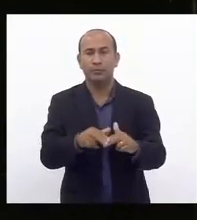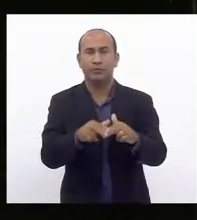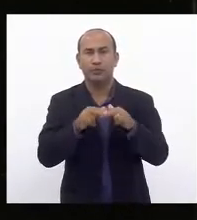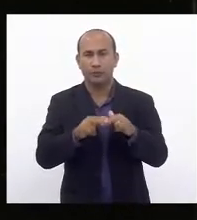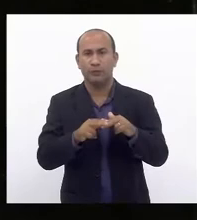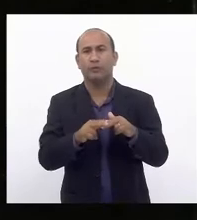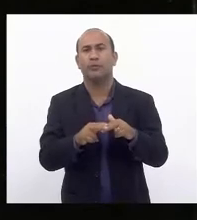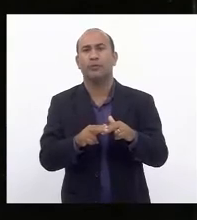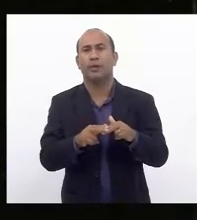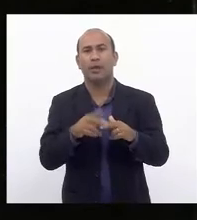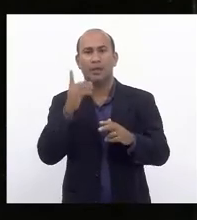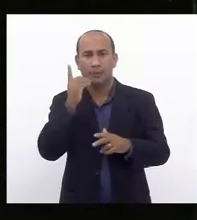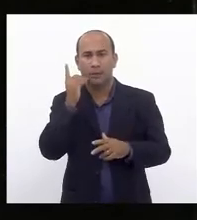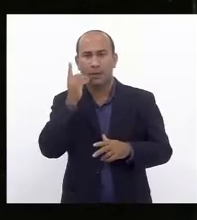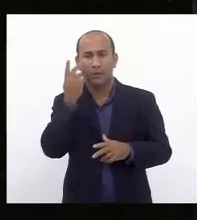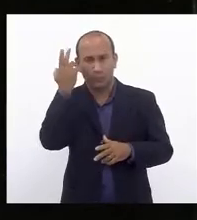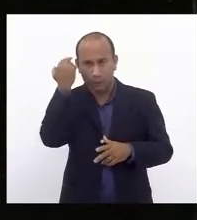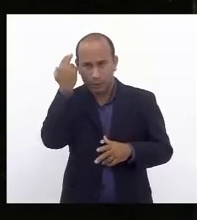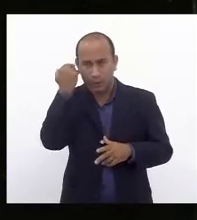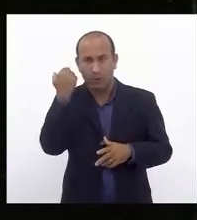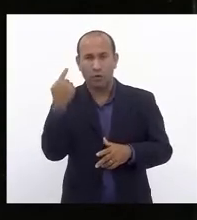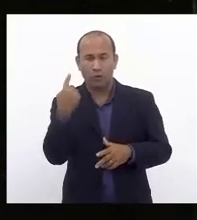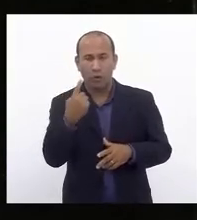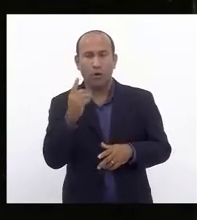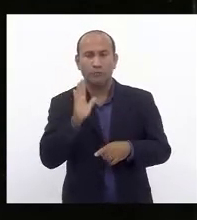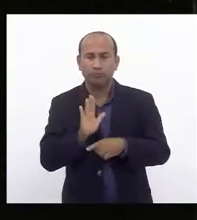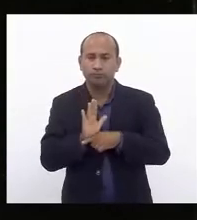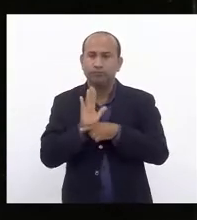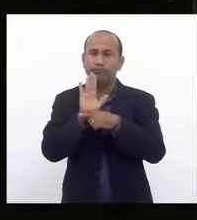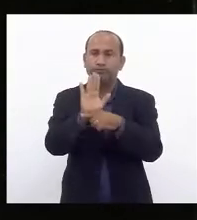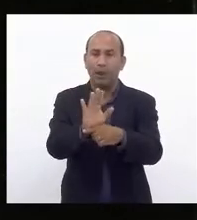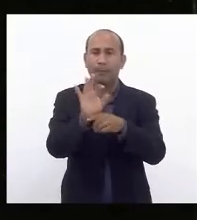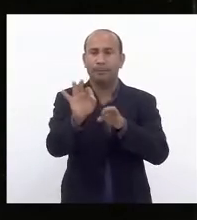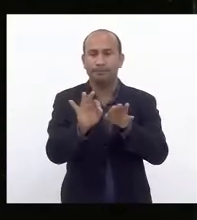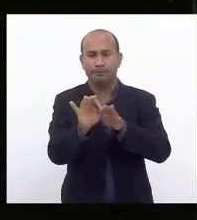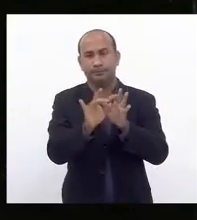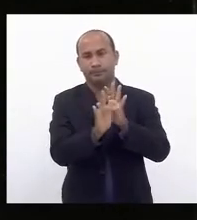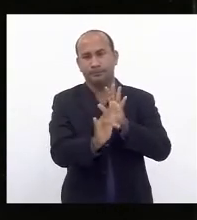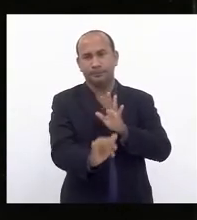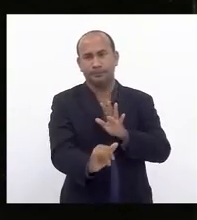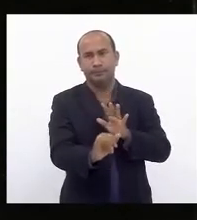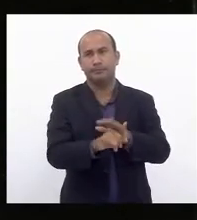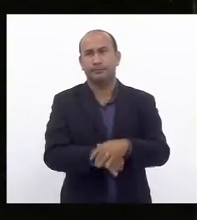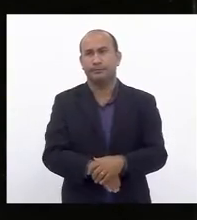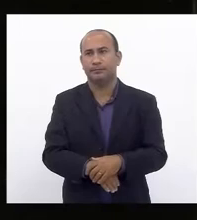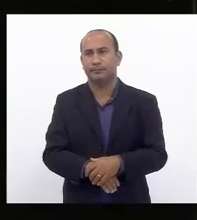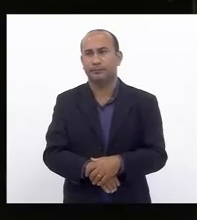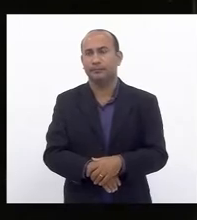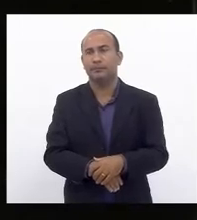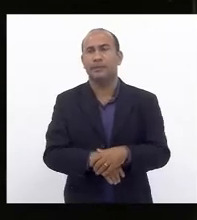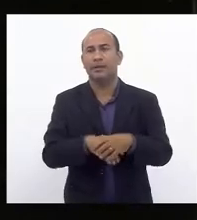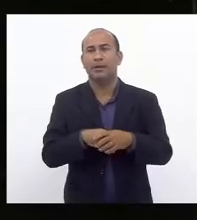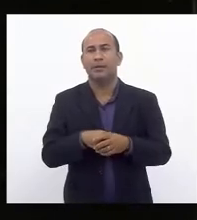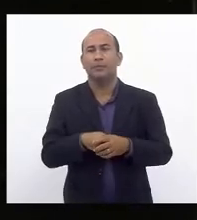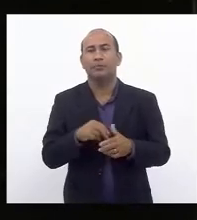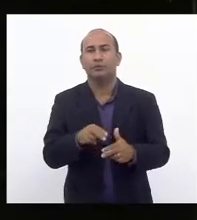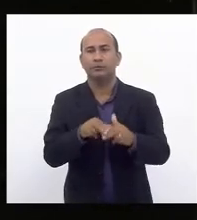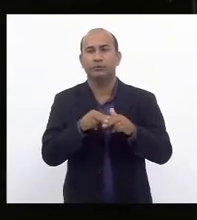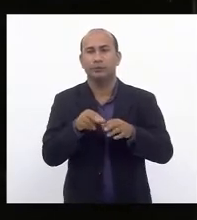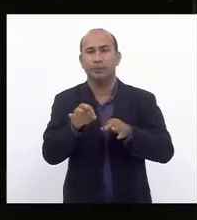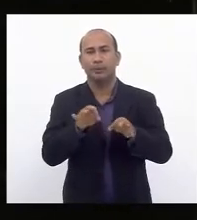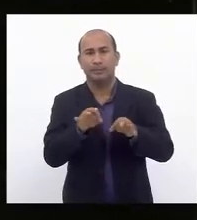disso, deputado Eliomar, a gente está apoiando esse projeto de lei. Conclua, né, por favor. Apoiando o projeto de